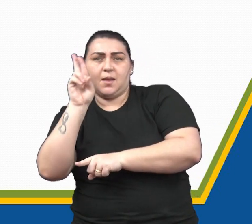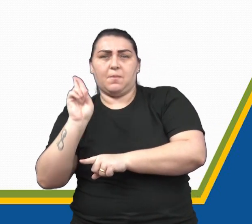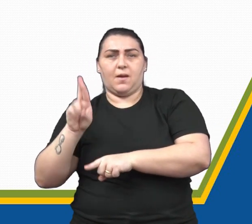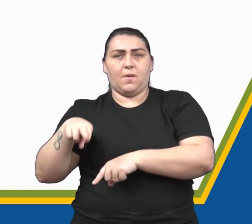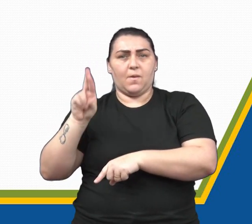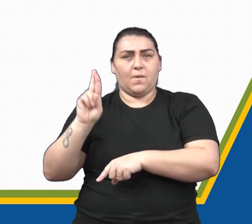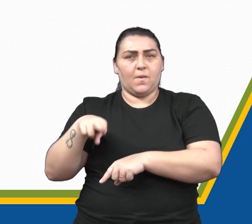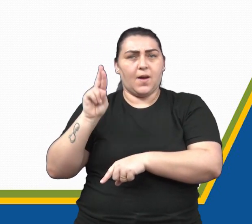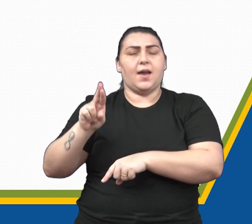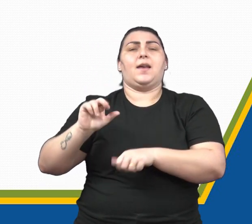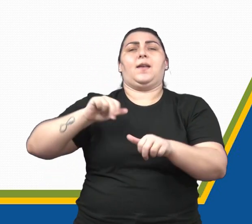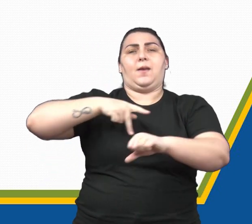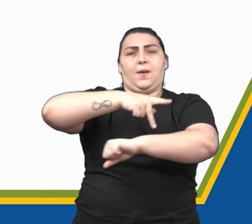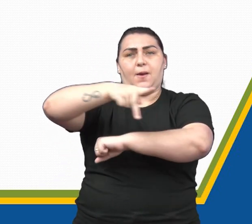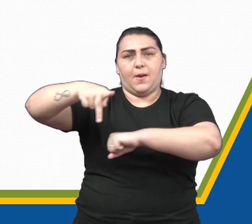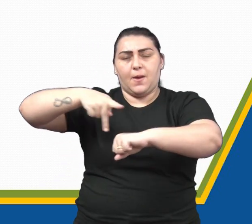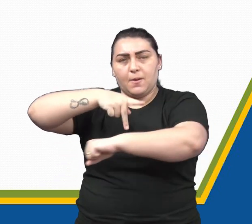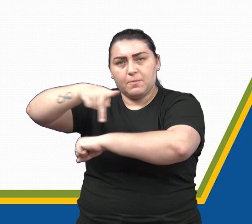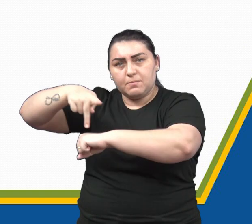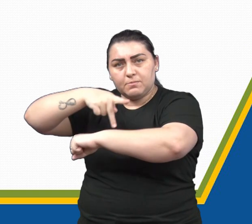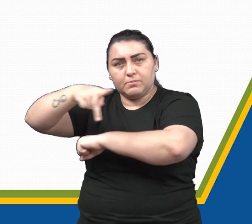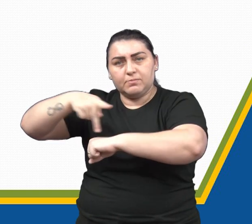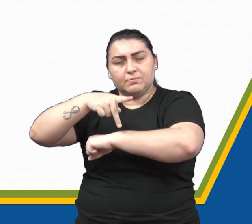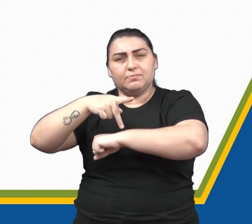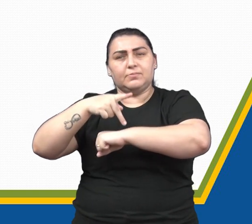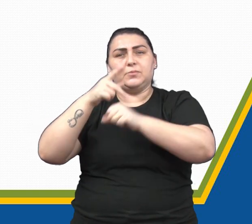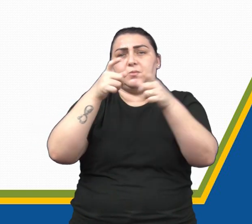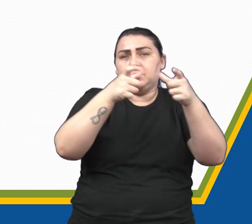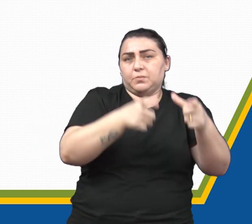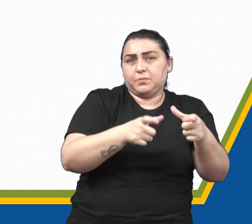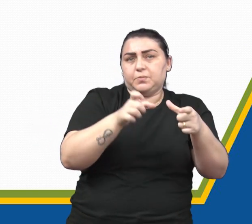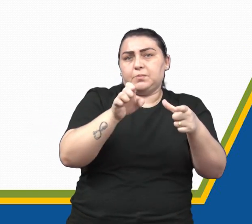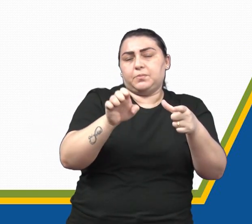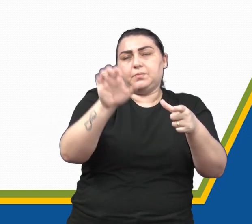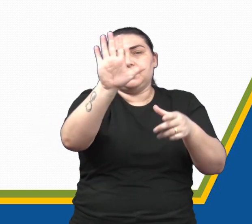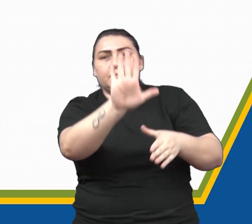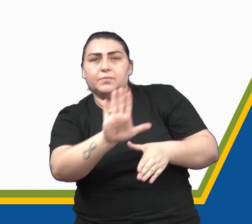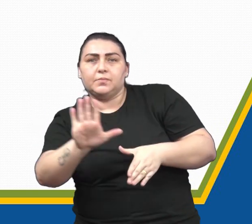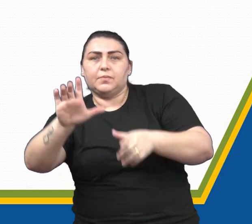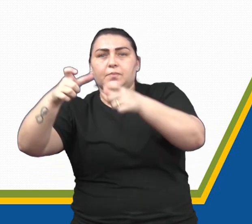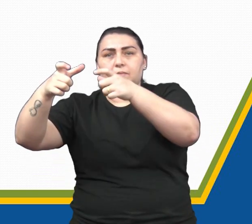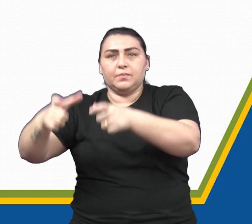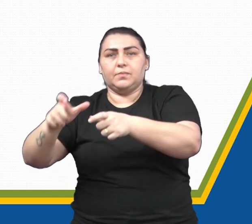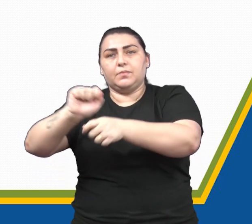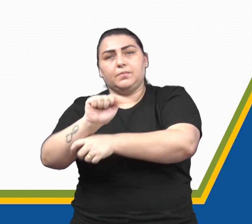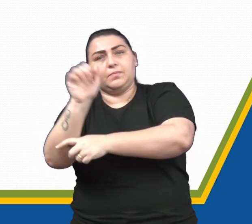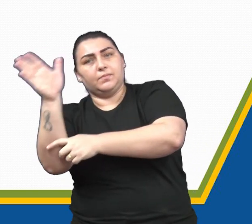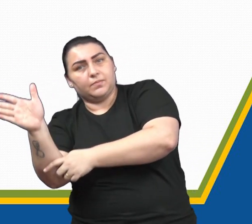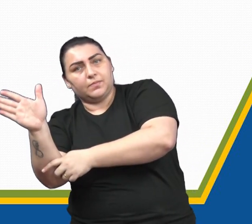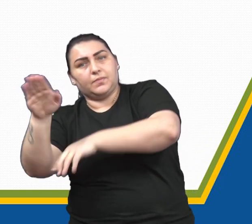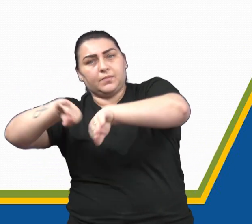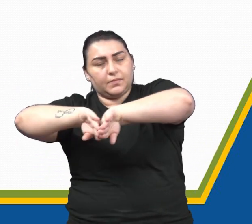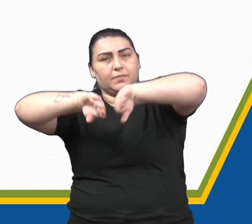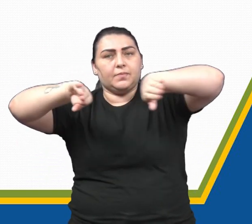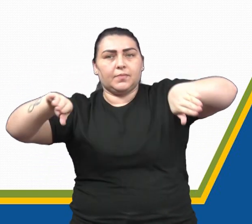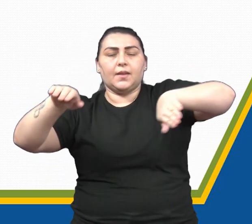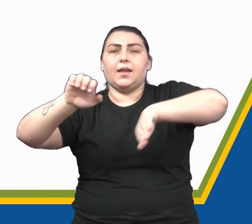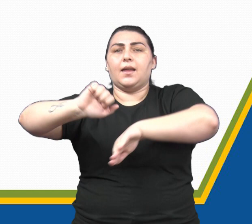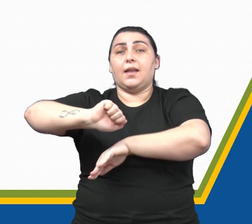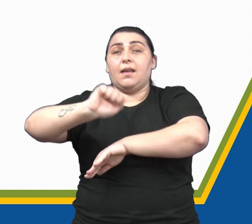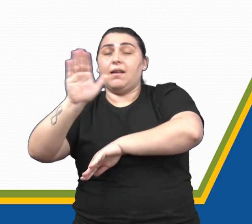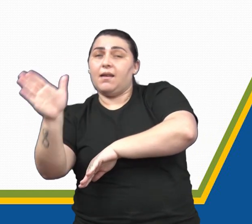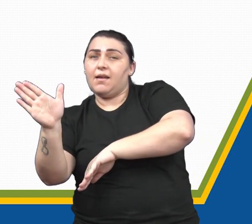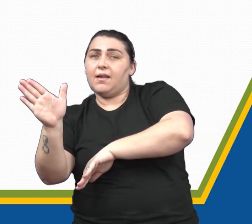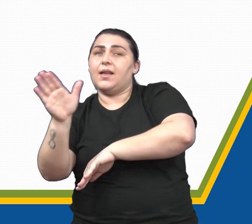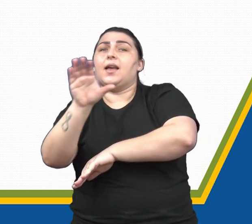país transcontinental. A Rússia está em uma parte na Europa e uma grande parte na Ásia. Na Ásia, a parte dela